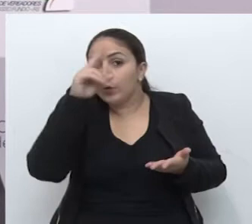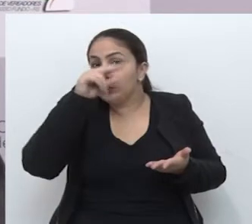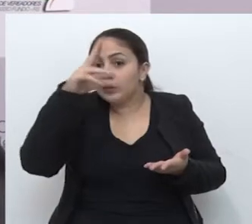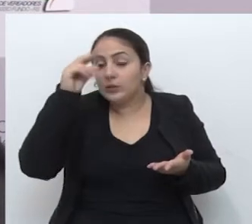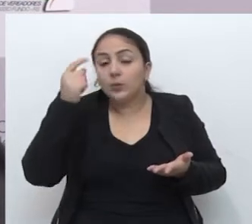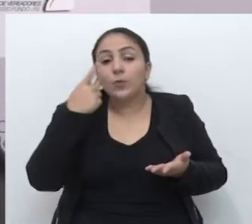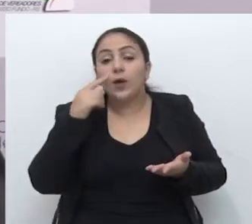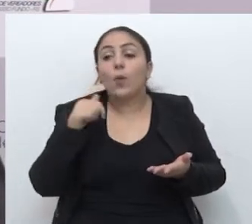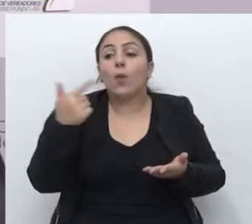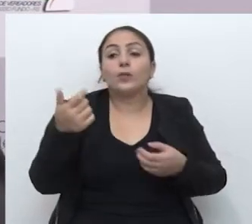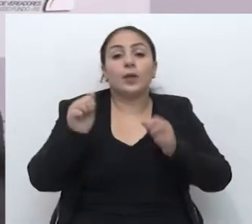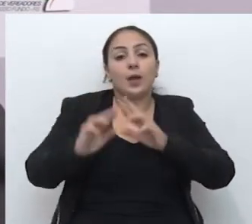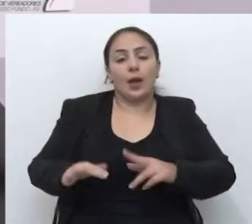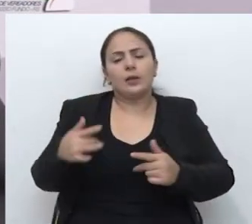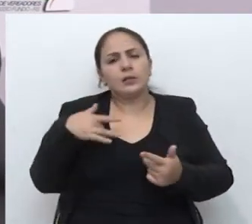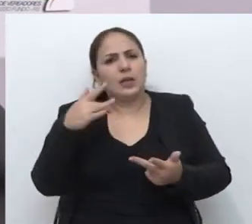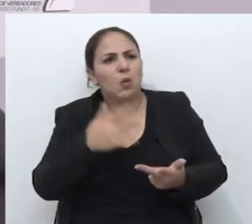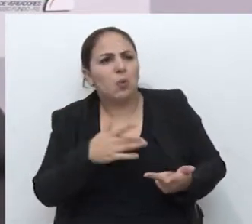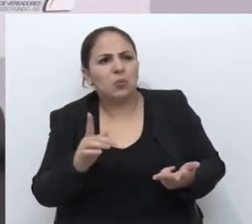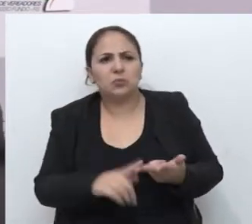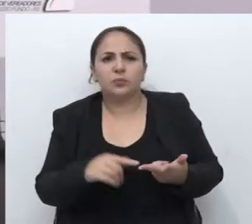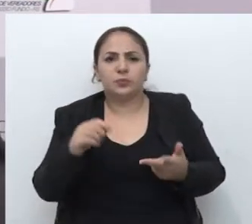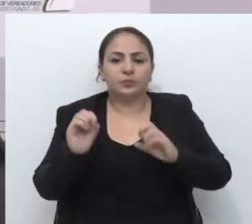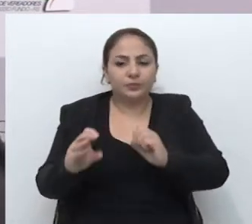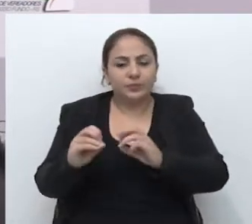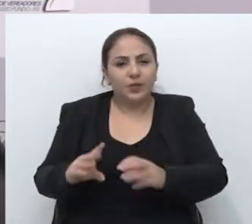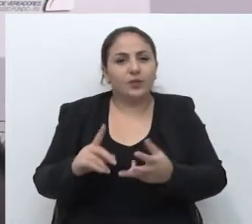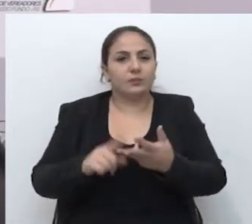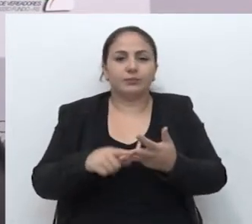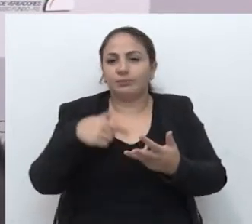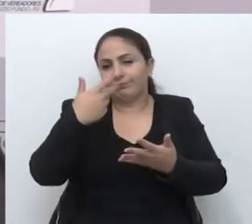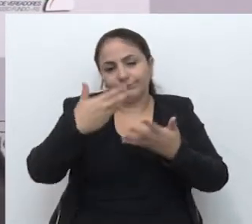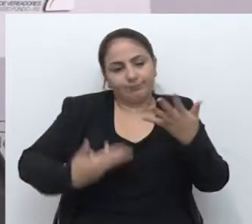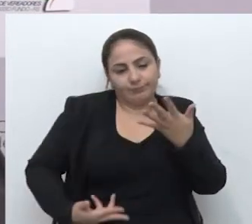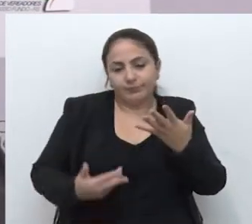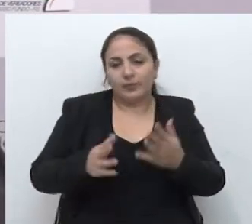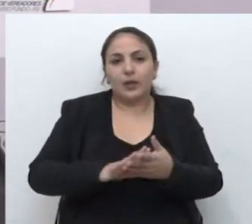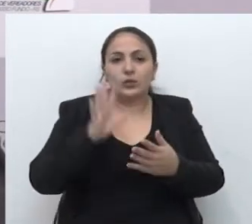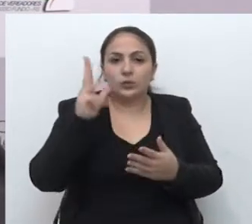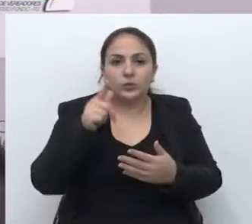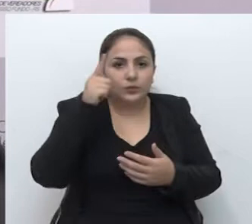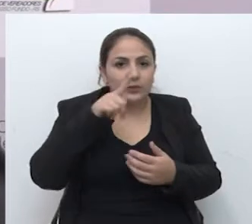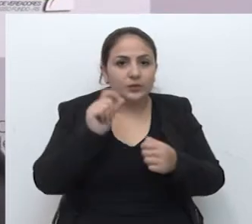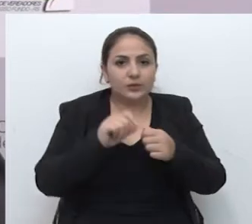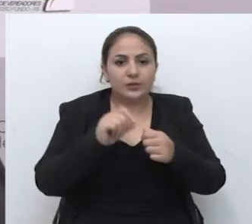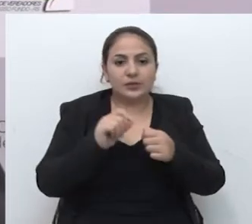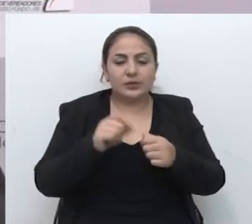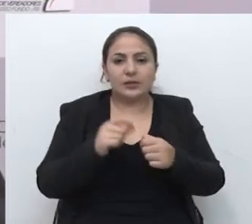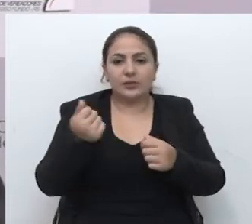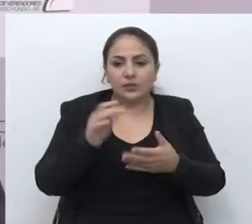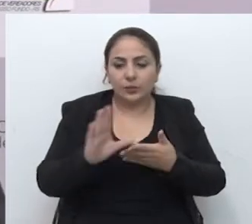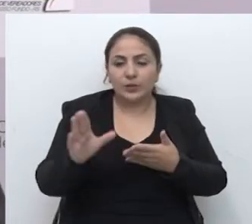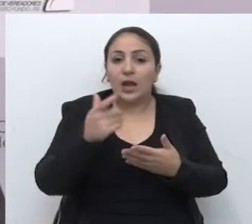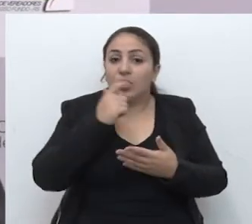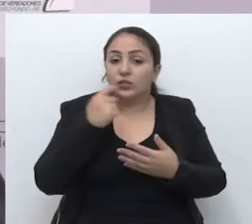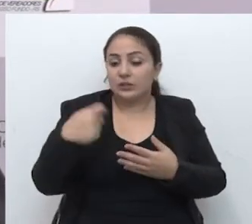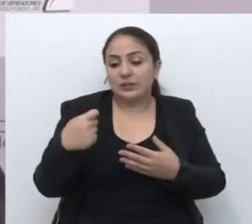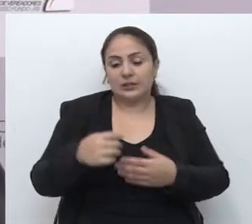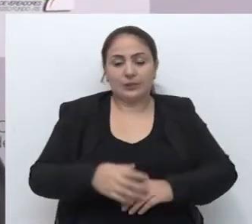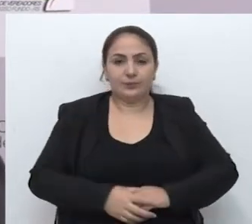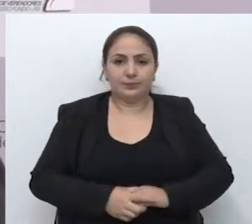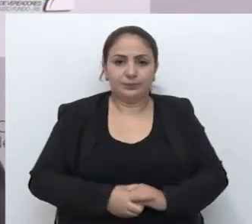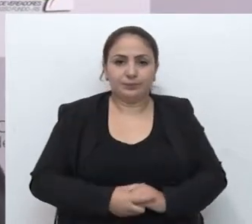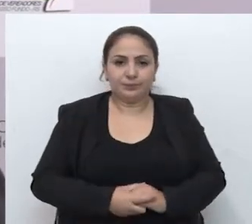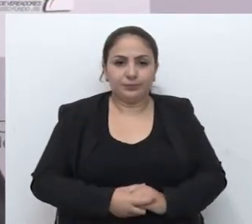aplique em outras áreas, na área da saúde, na área da educação, enfim, que faça o investimento que achar necessário daquilo que a Câmara não